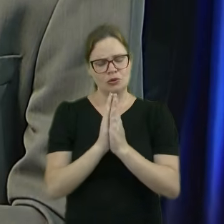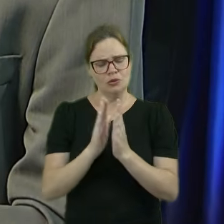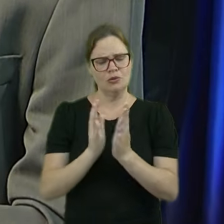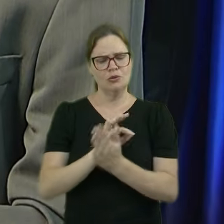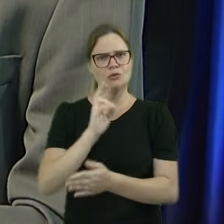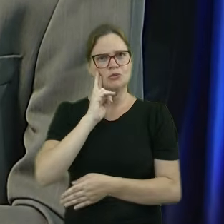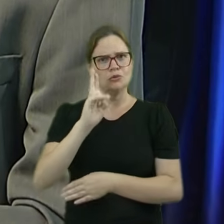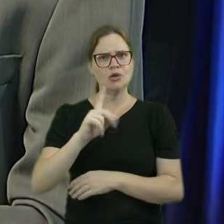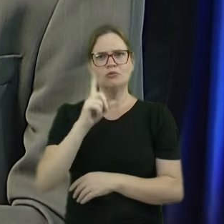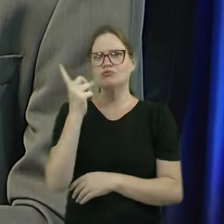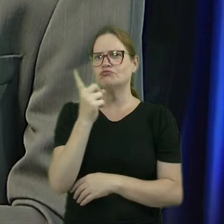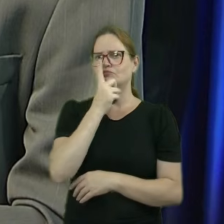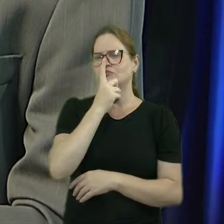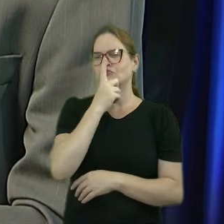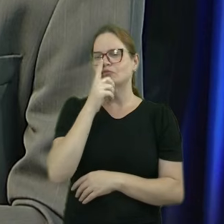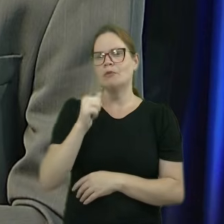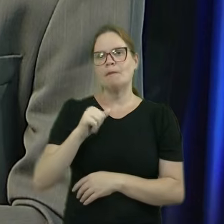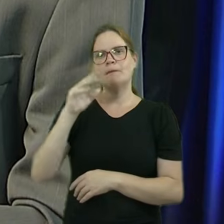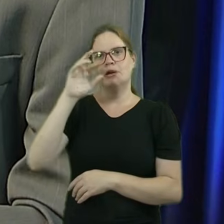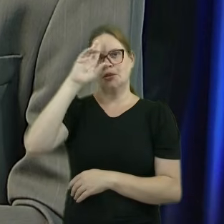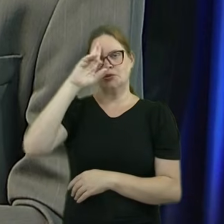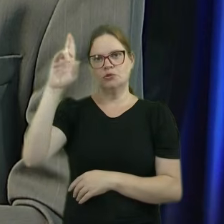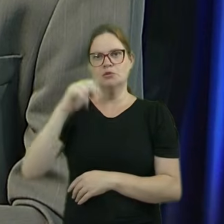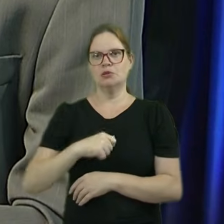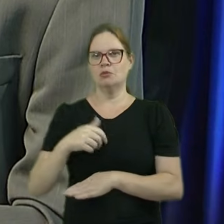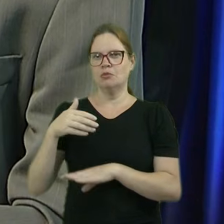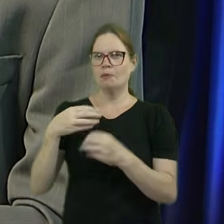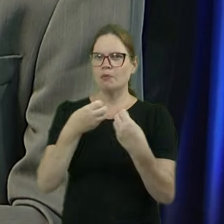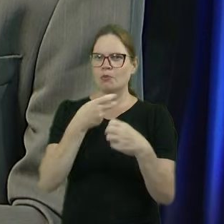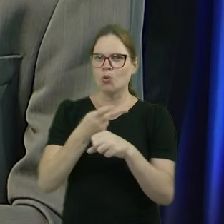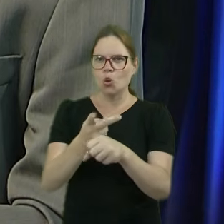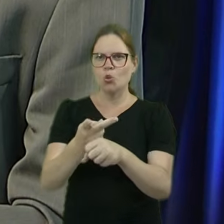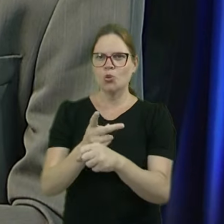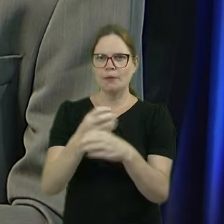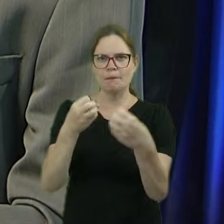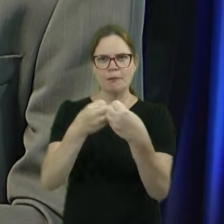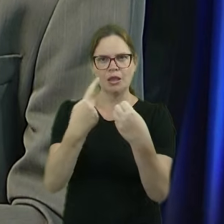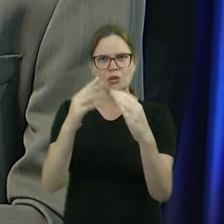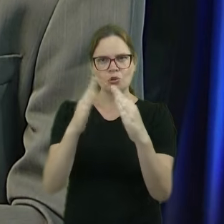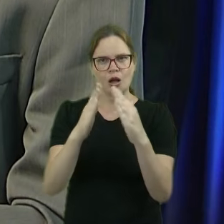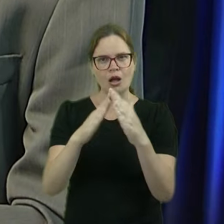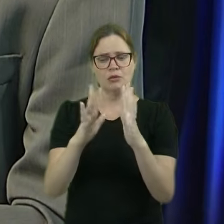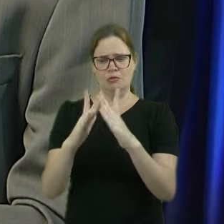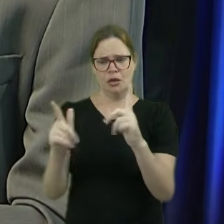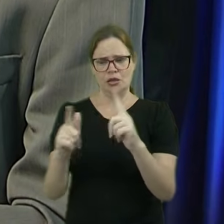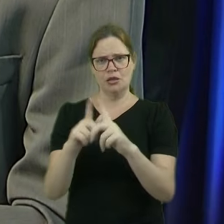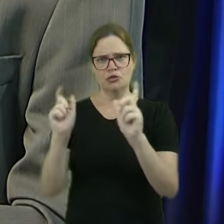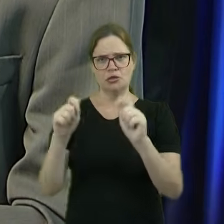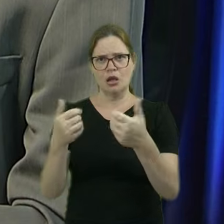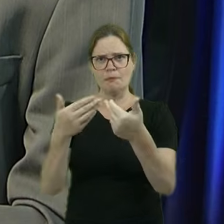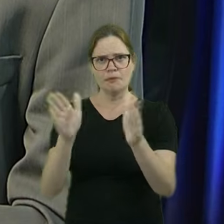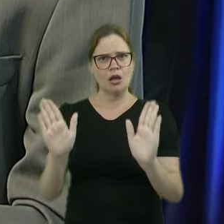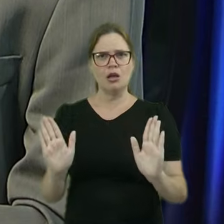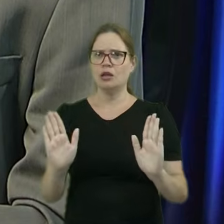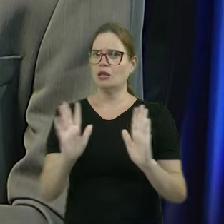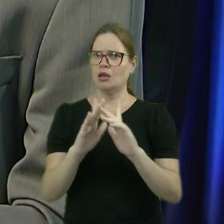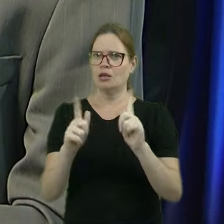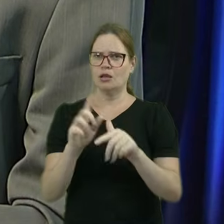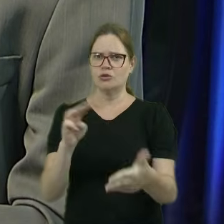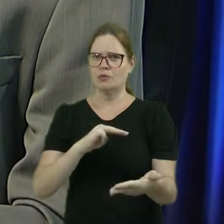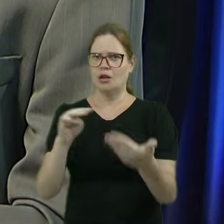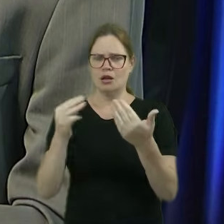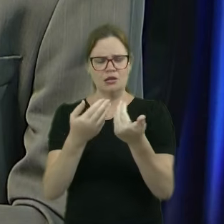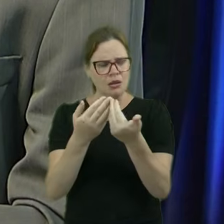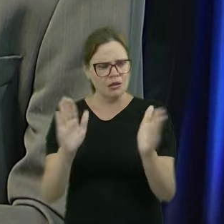né? Procure uma igreja perto da sua casa. As portas da Igreja Cristã Maranata estão abertas